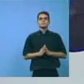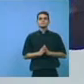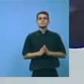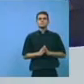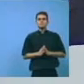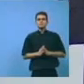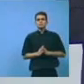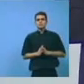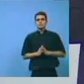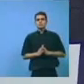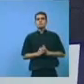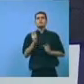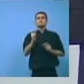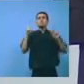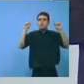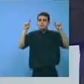Qual é o título?